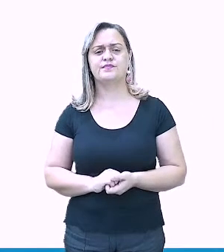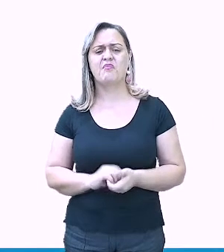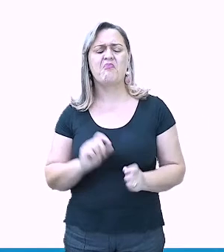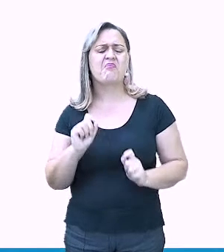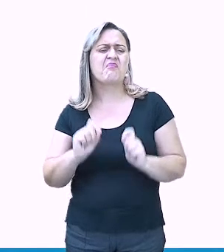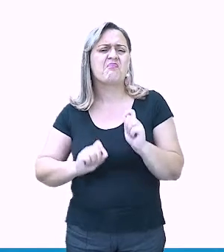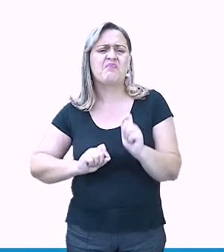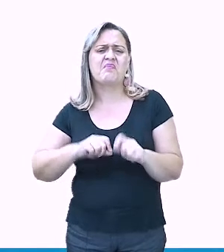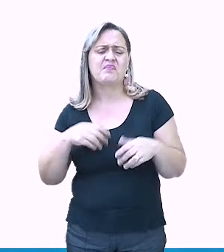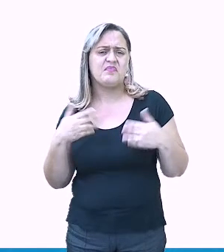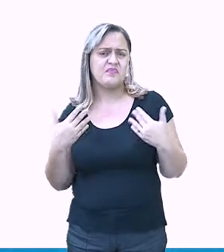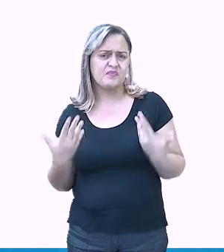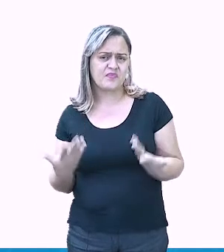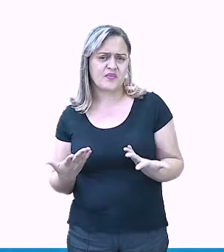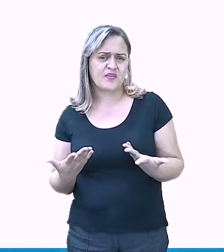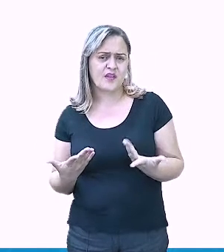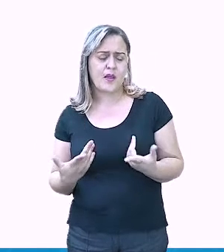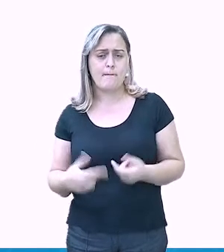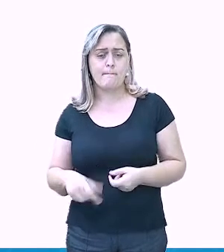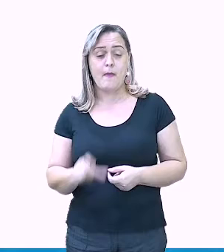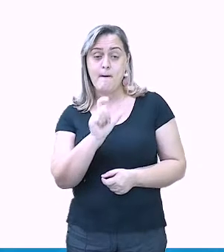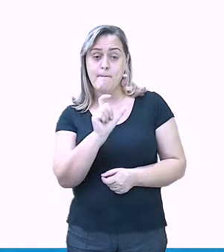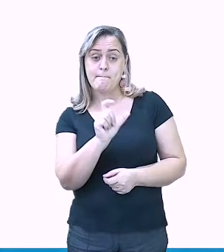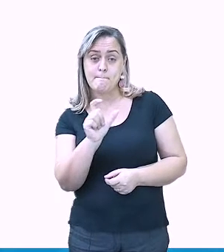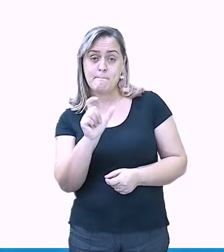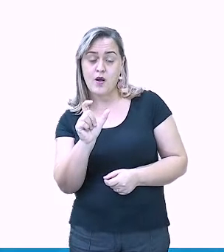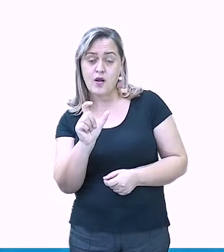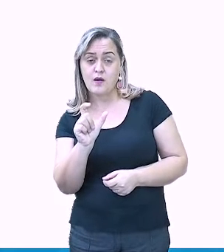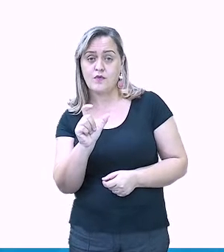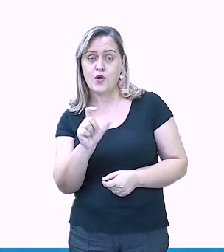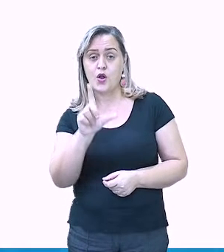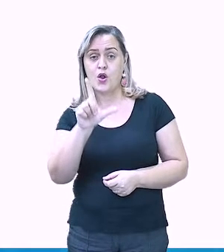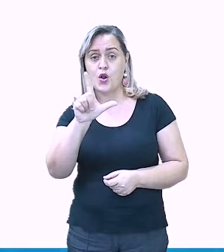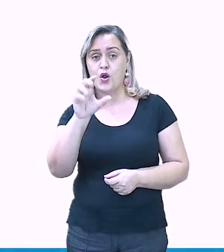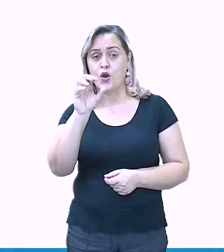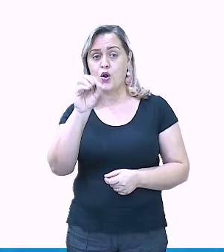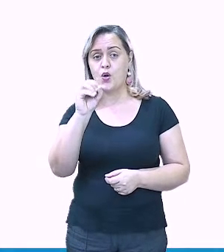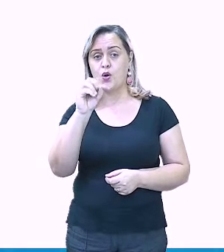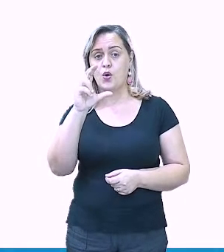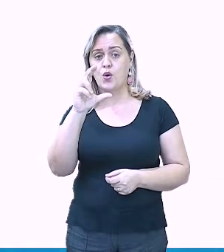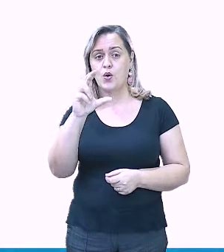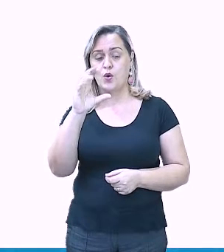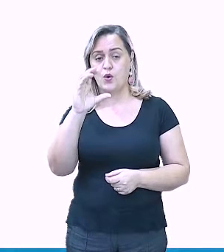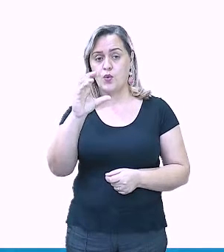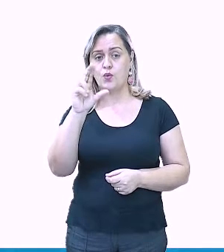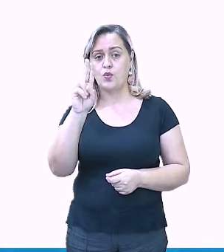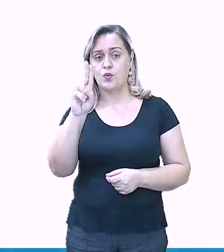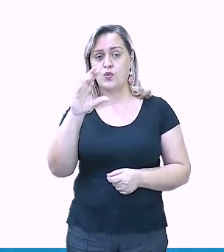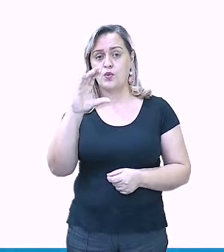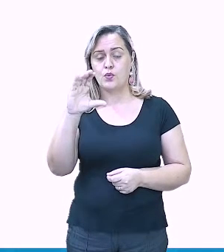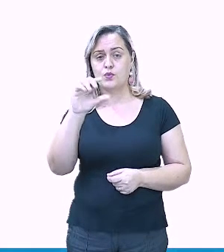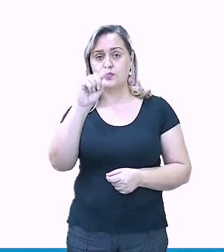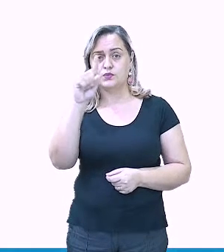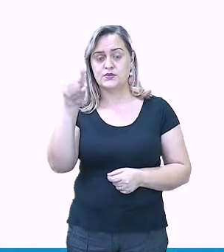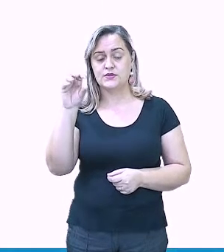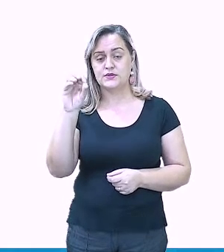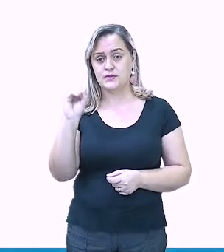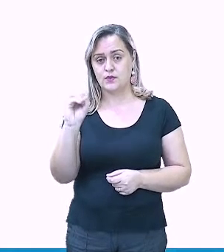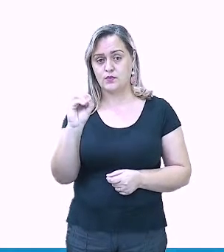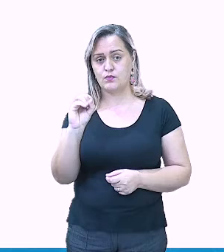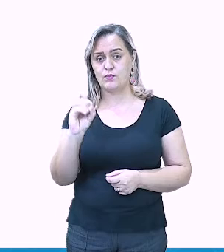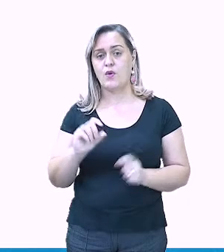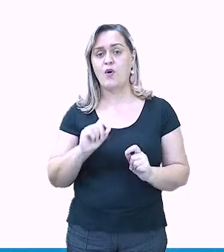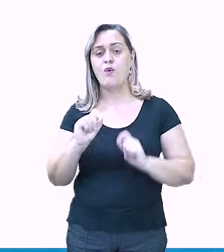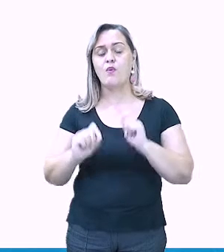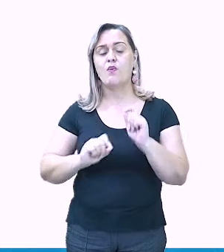Entenda que a palavra locução significa que são duas. Isso. Estamos falando de